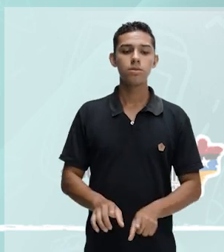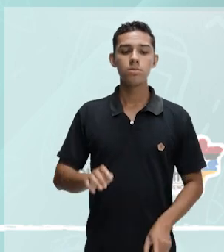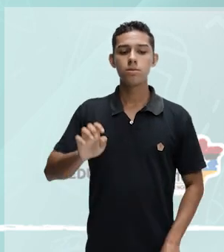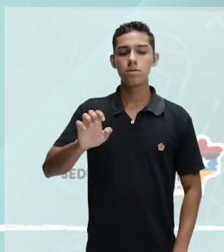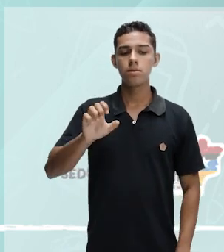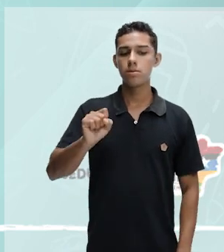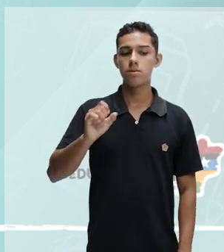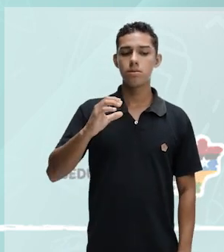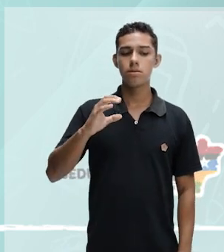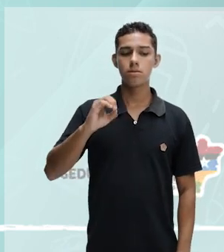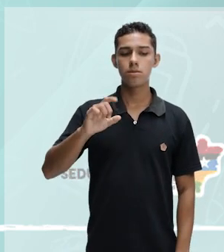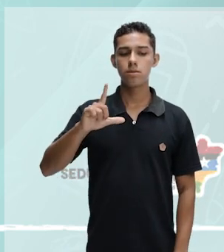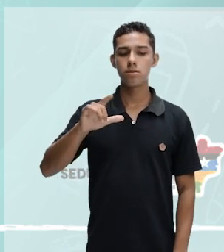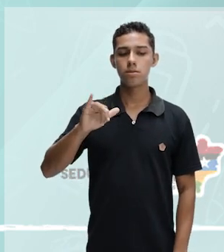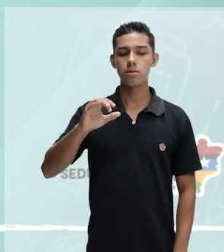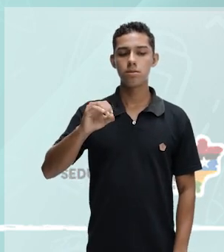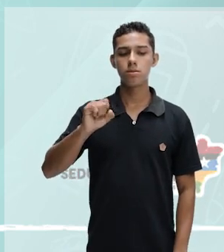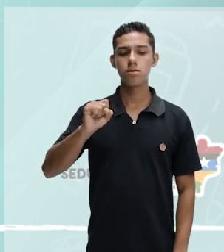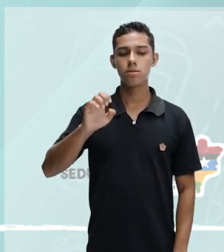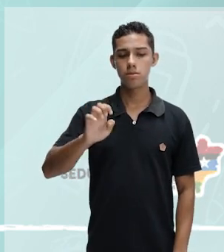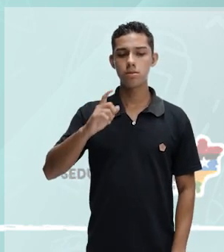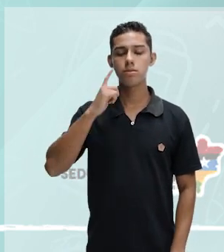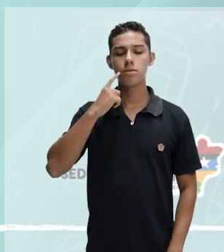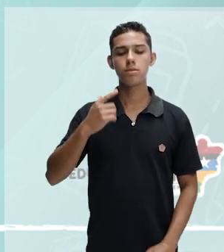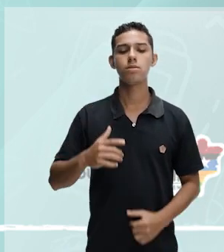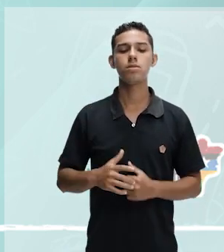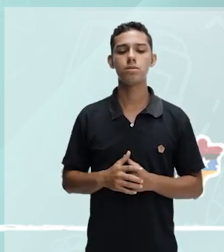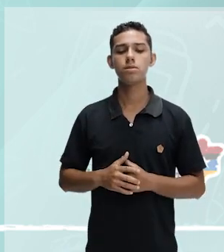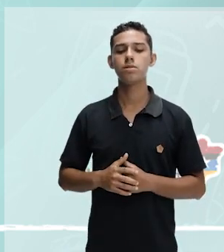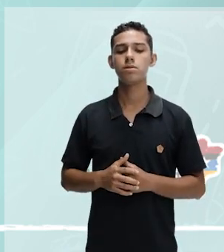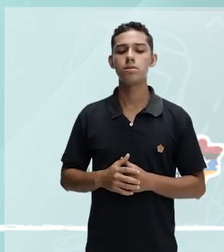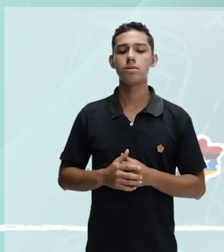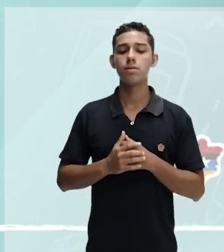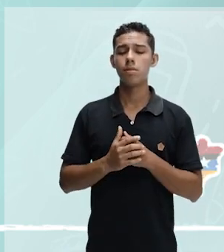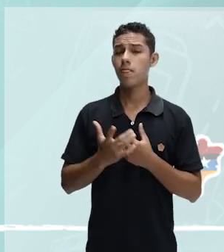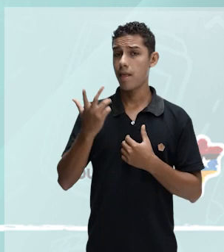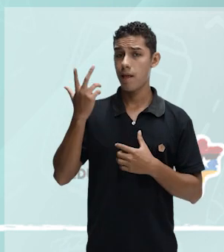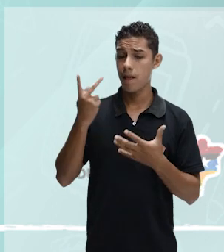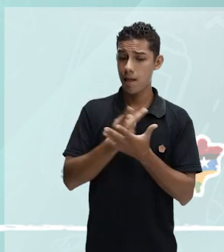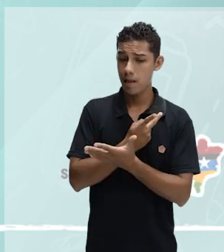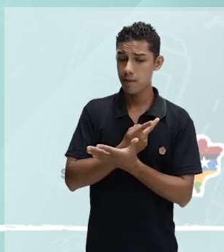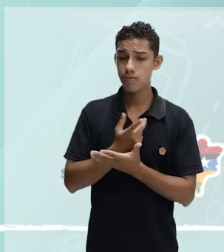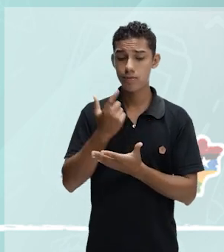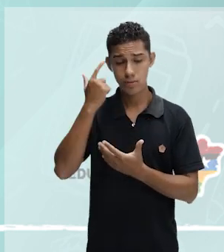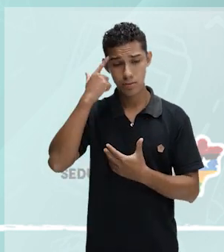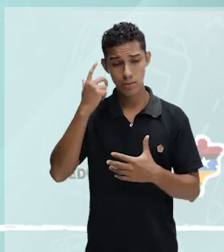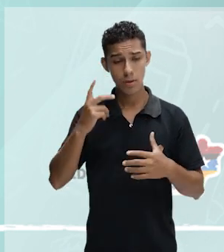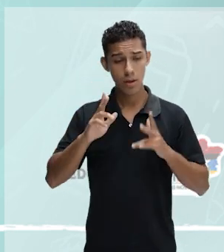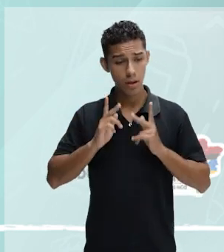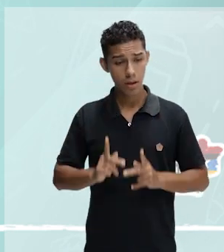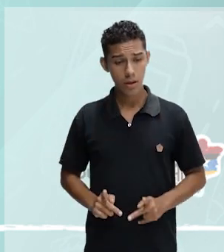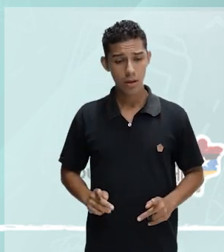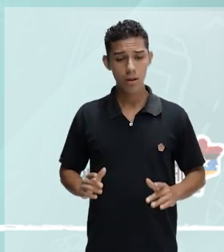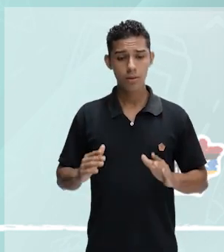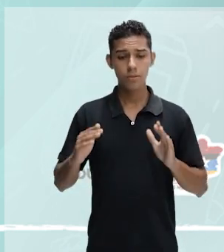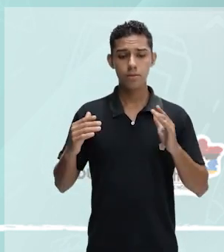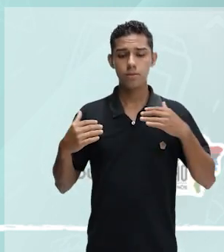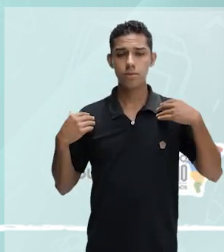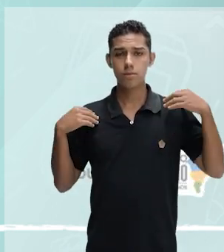a escoliose? A escoliose é uma curvatura anormal da coluna para um dos lados do